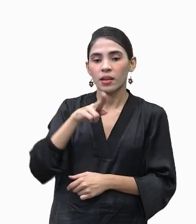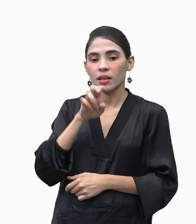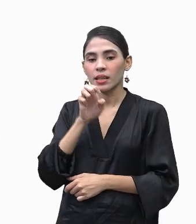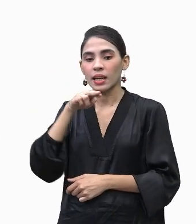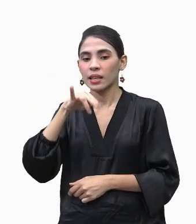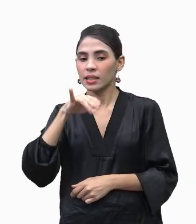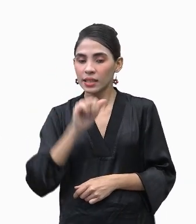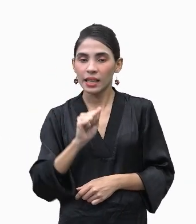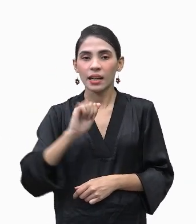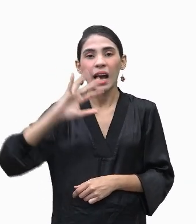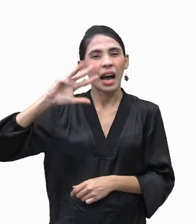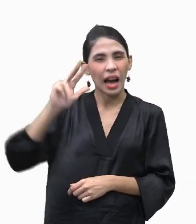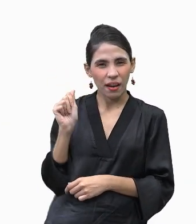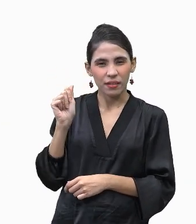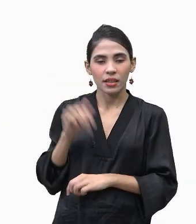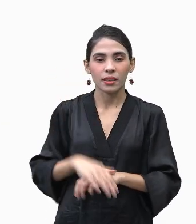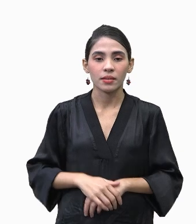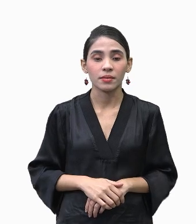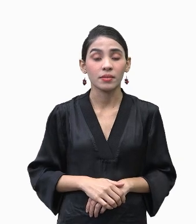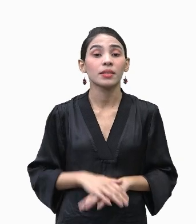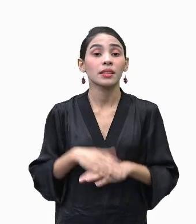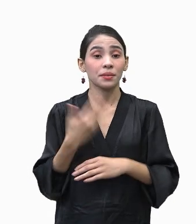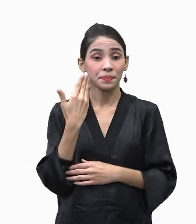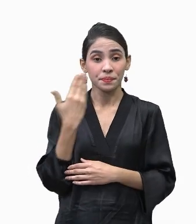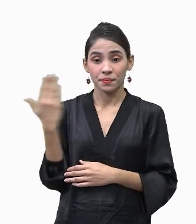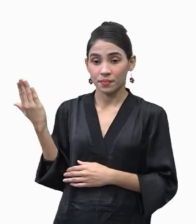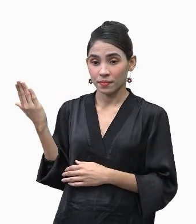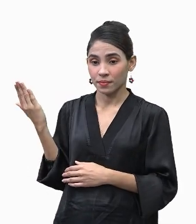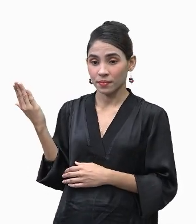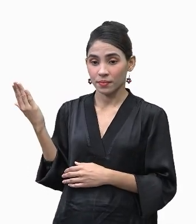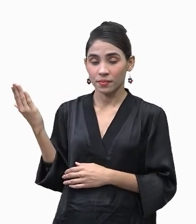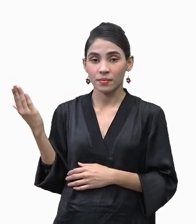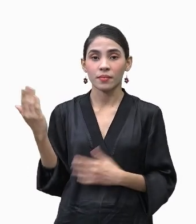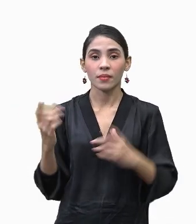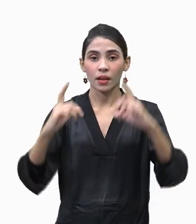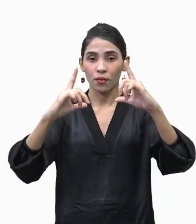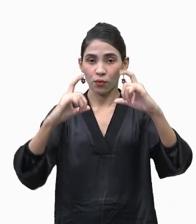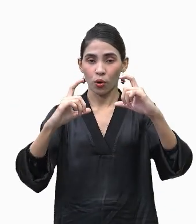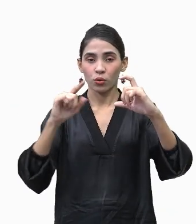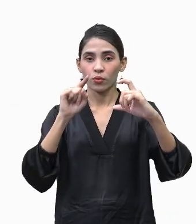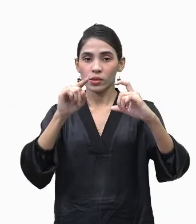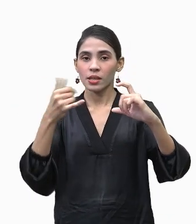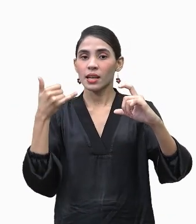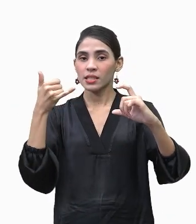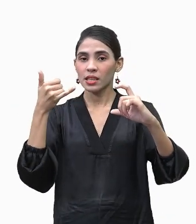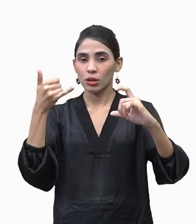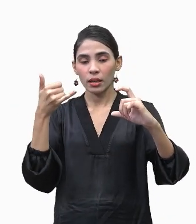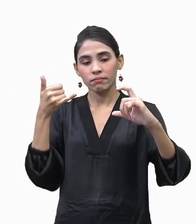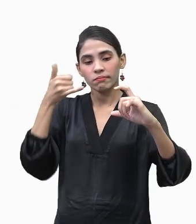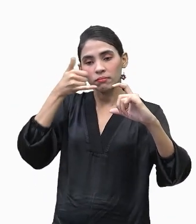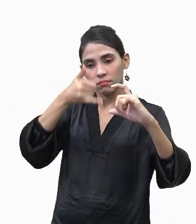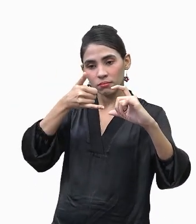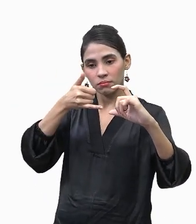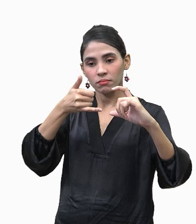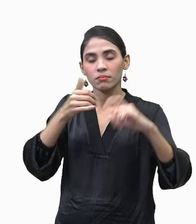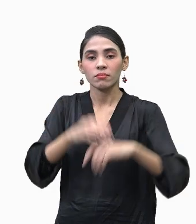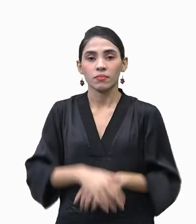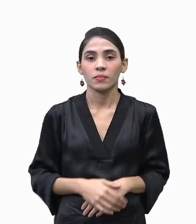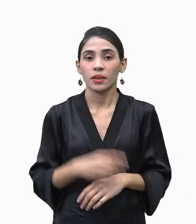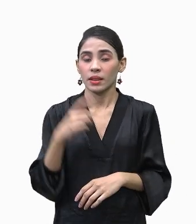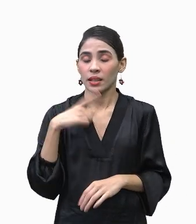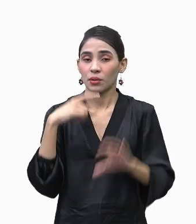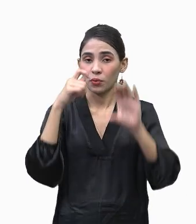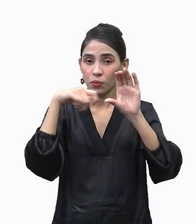aí eu vou deixar na tela para vocês aqui um QR Code que vocês podem estar acessando, assistindo aí